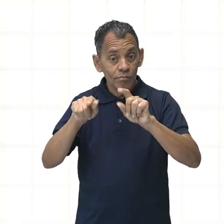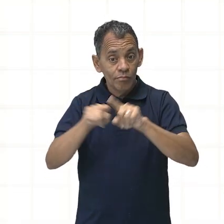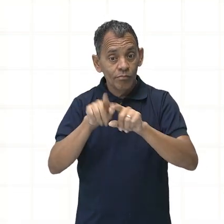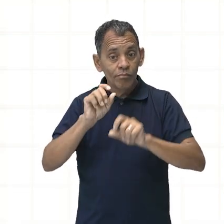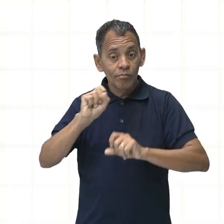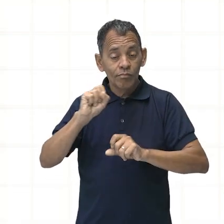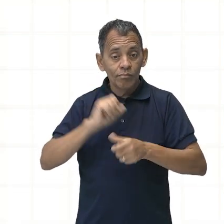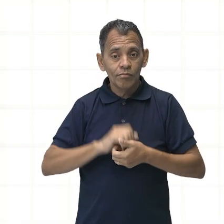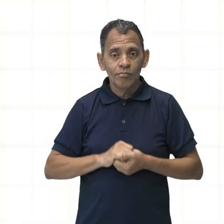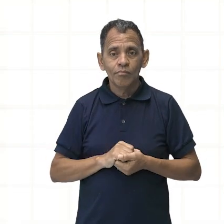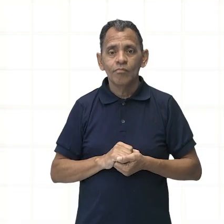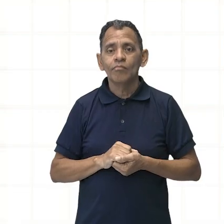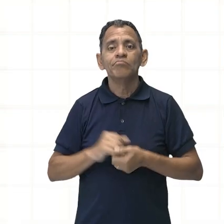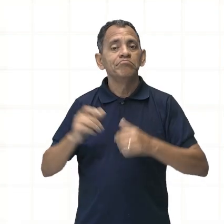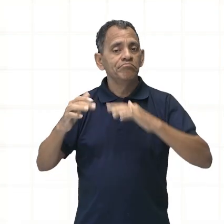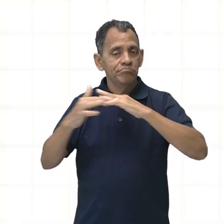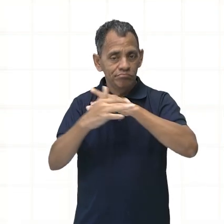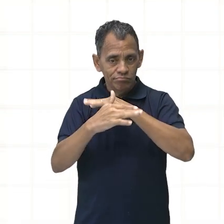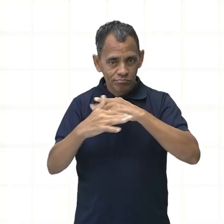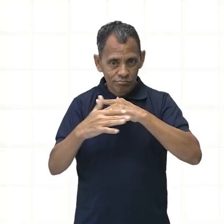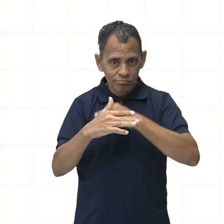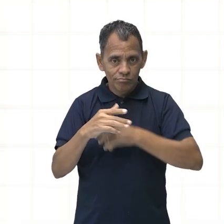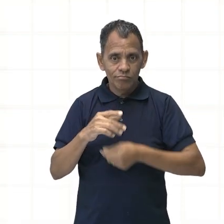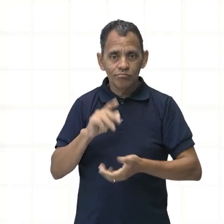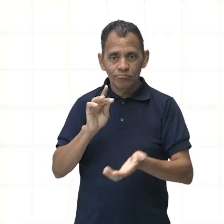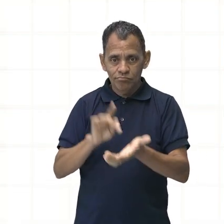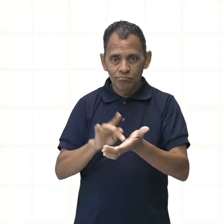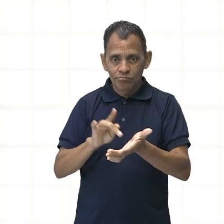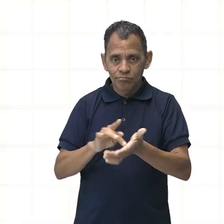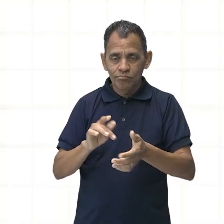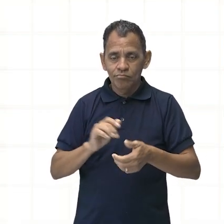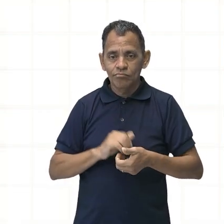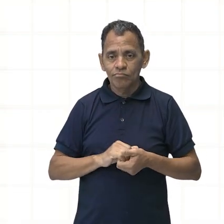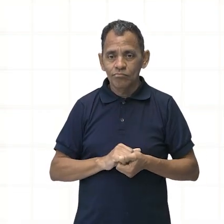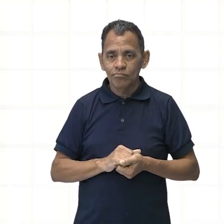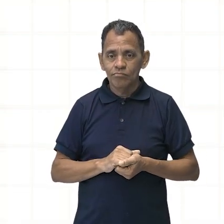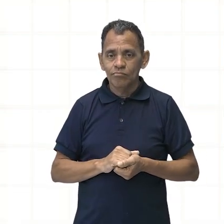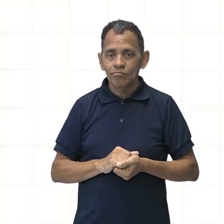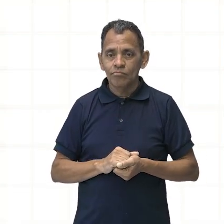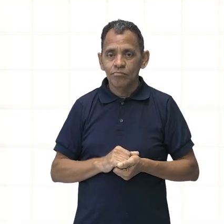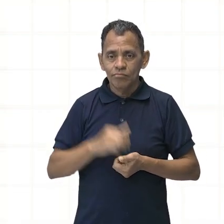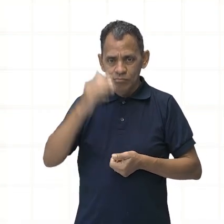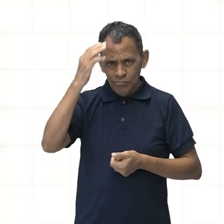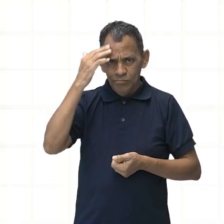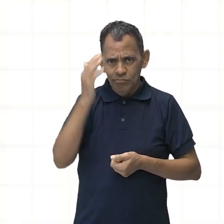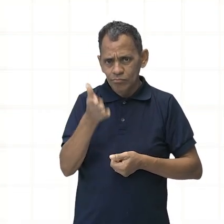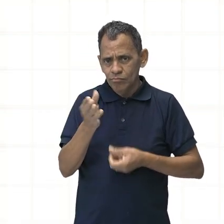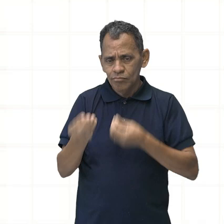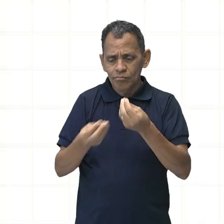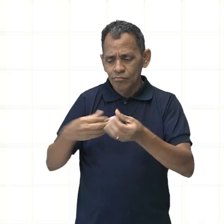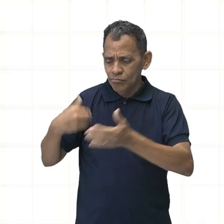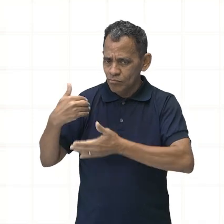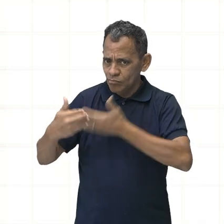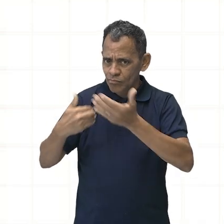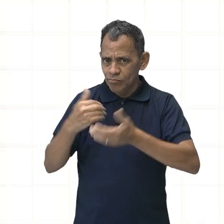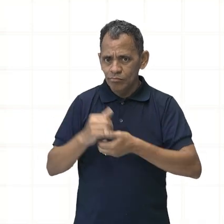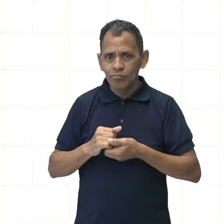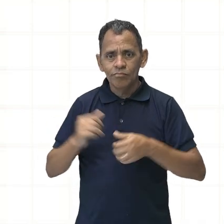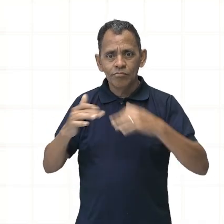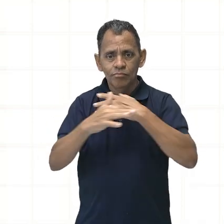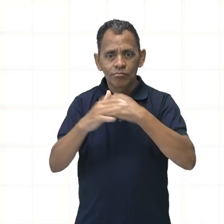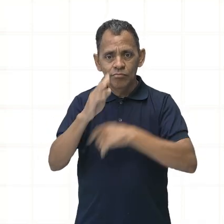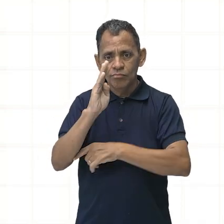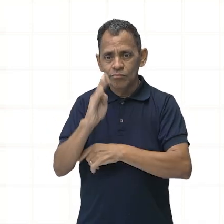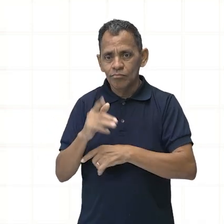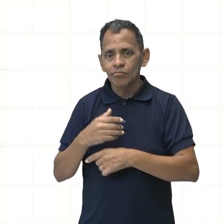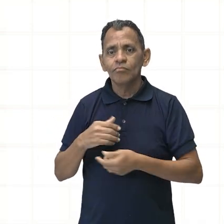são muito urbanizados, certo? Bem, já que a gente já sabe um pouco como se deu esse processo de urbanização no Brasil, eu